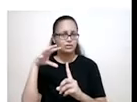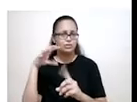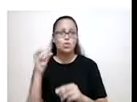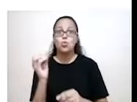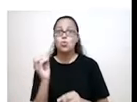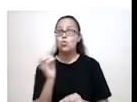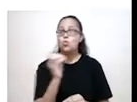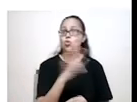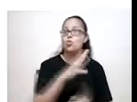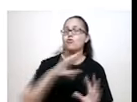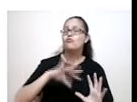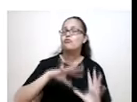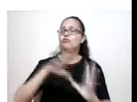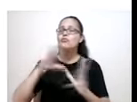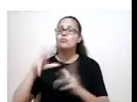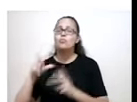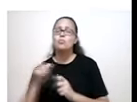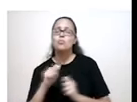novo